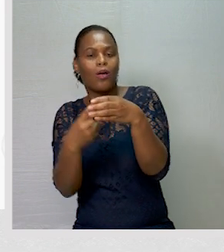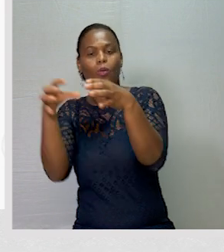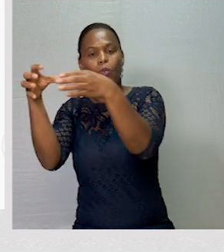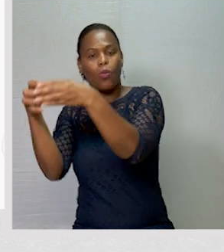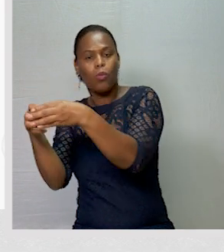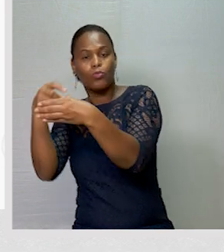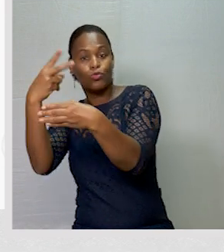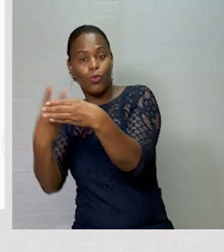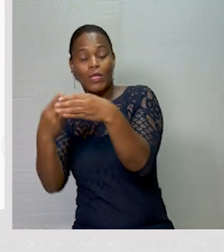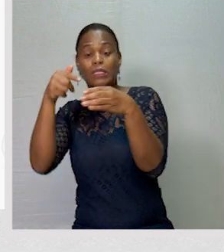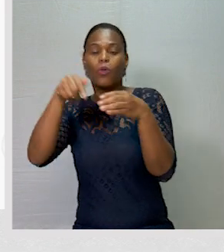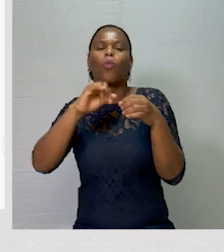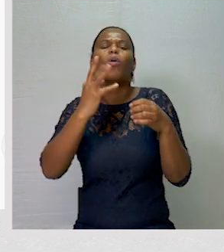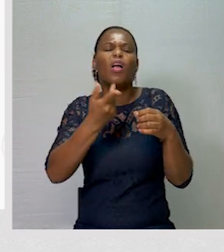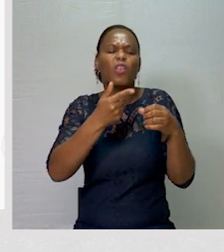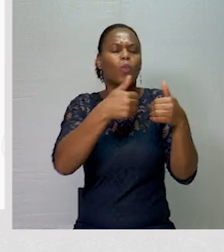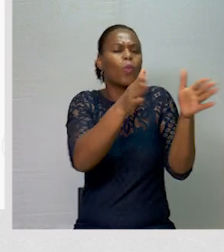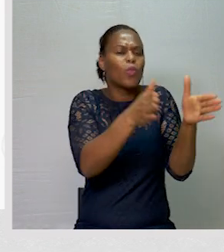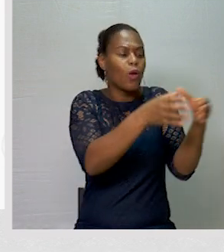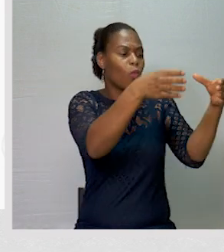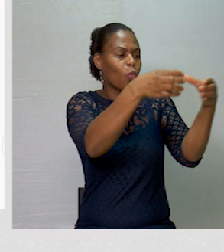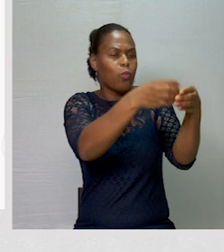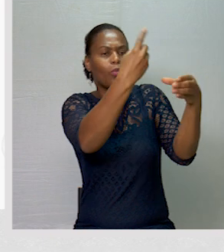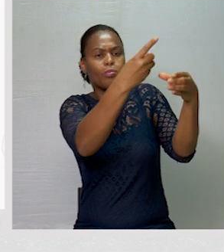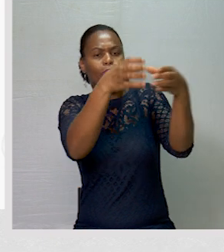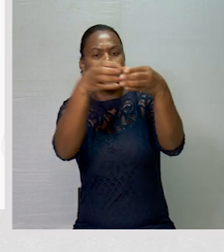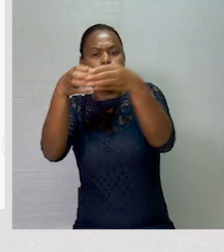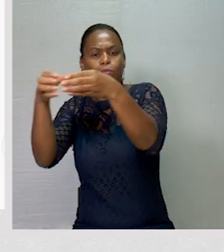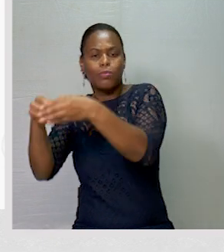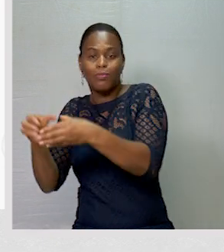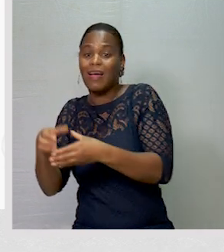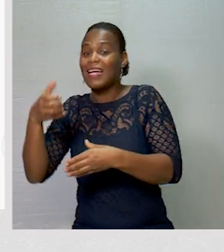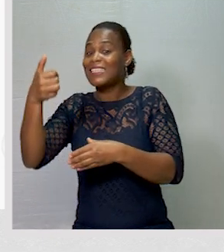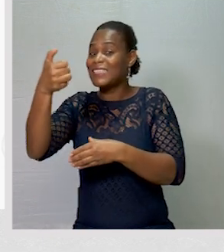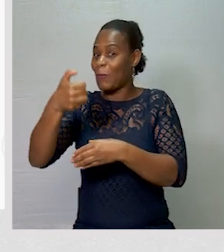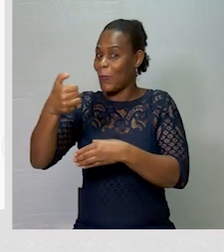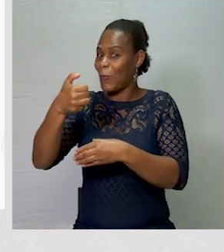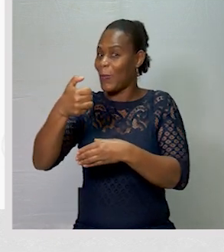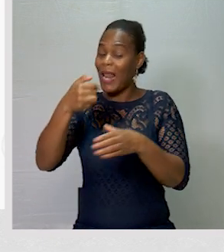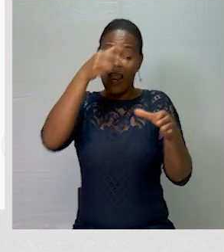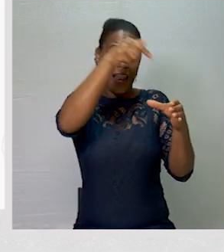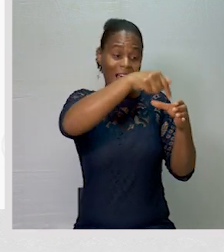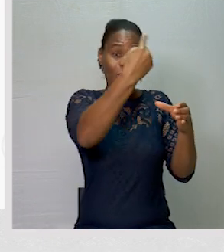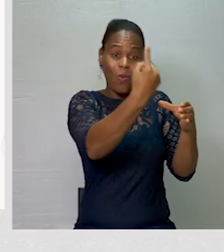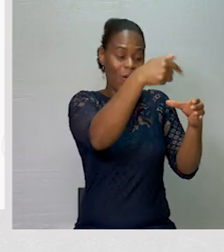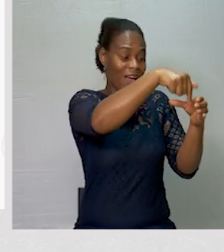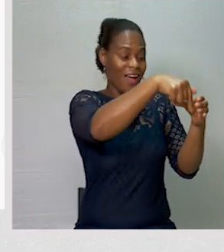formamos 5 grupos com 2 mangas cada.